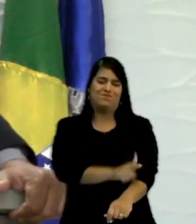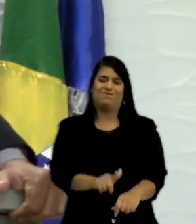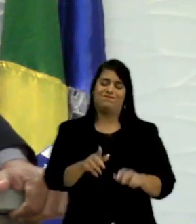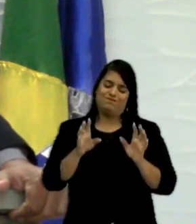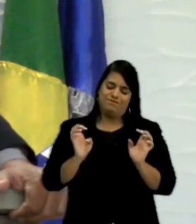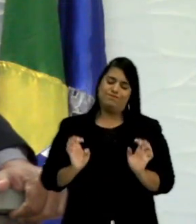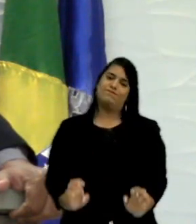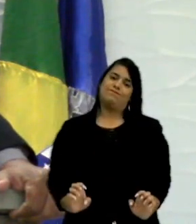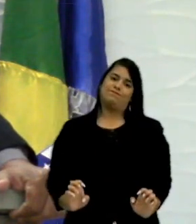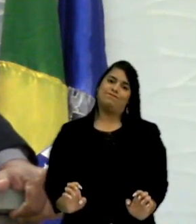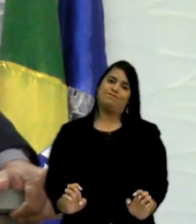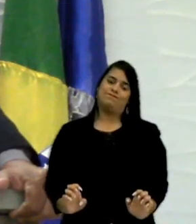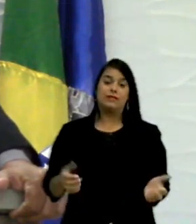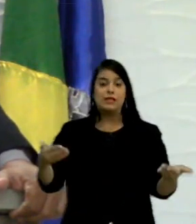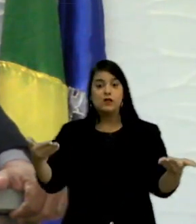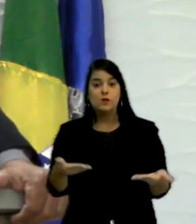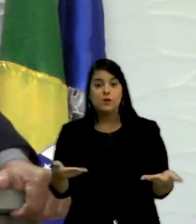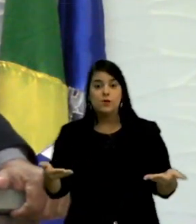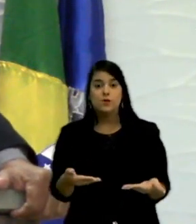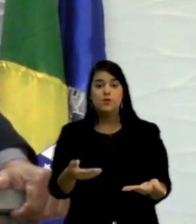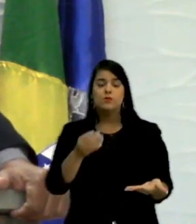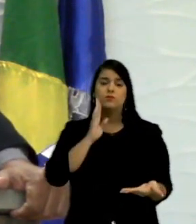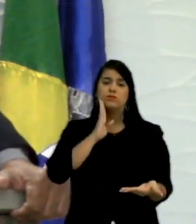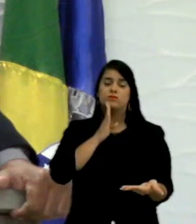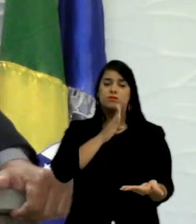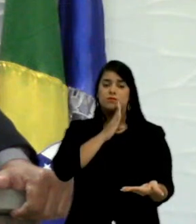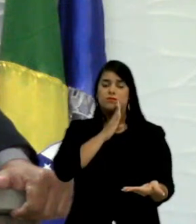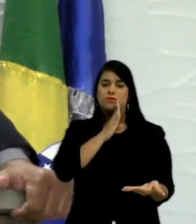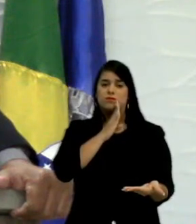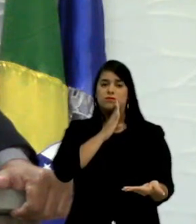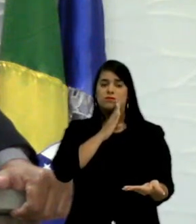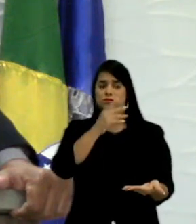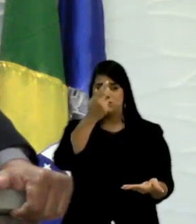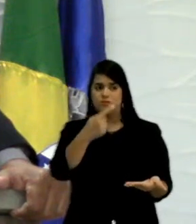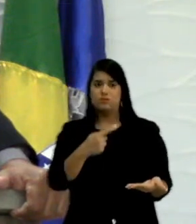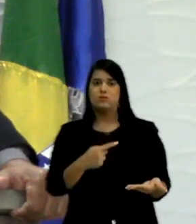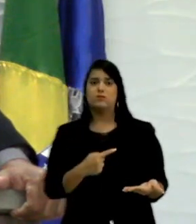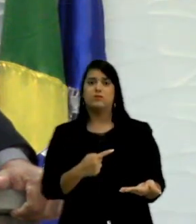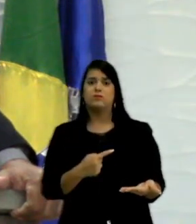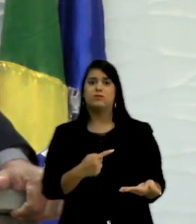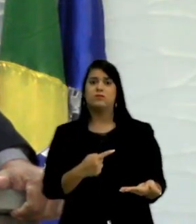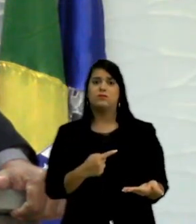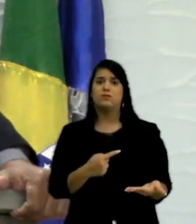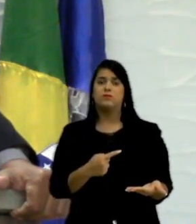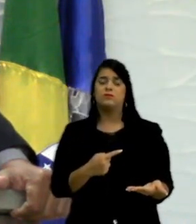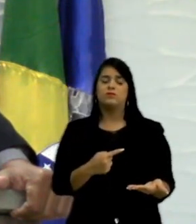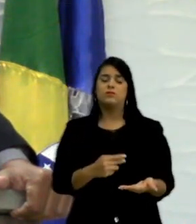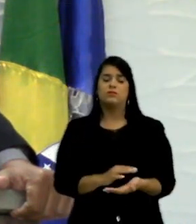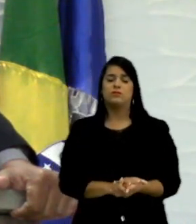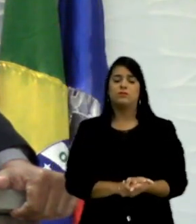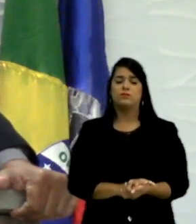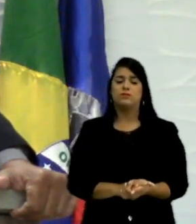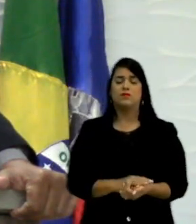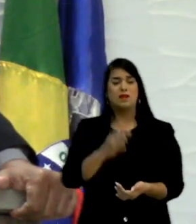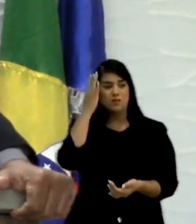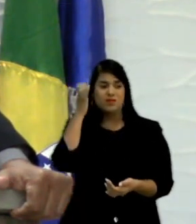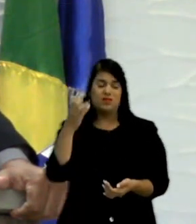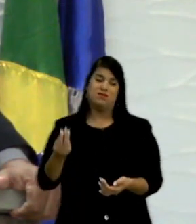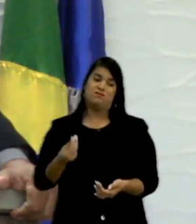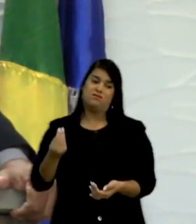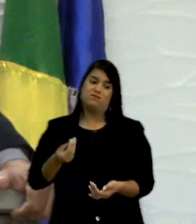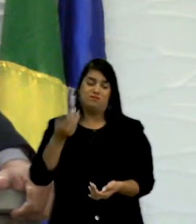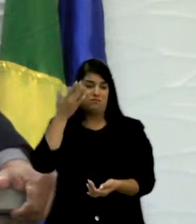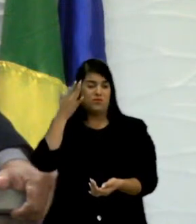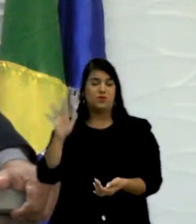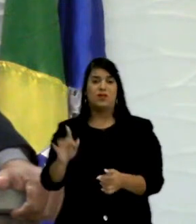povo. Hoje, Bruno, eu estou... Não sei se amanhã eu estou vivo,